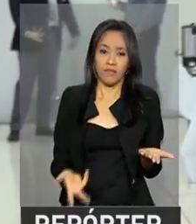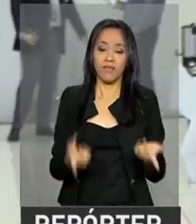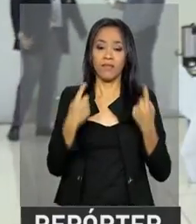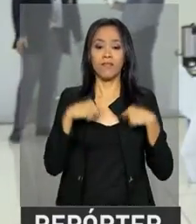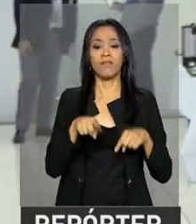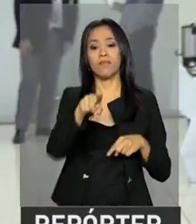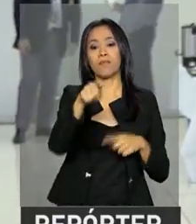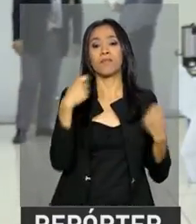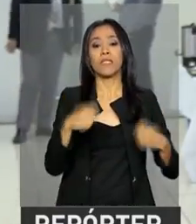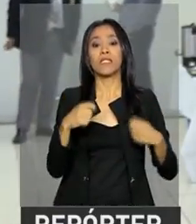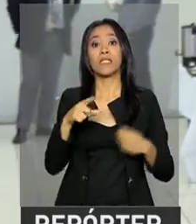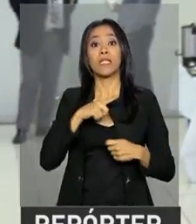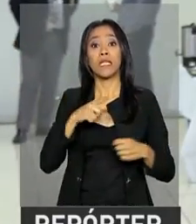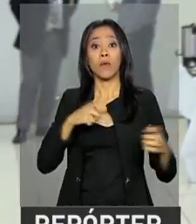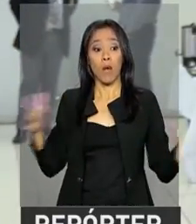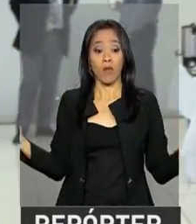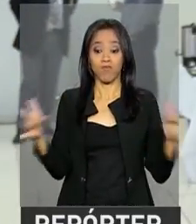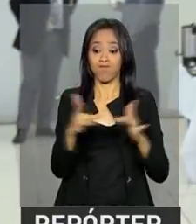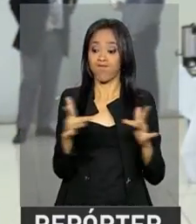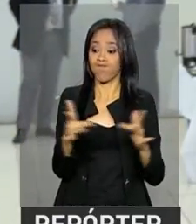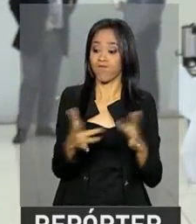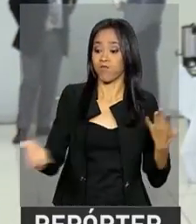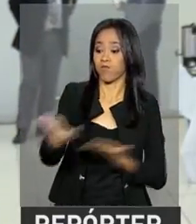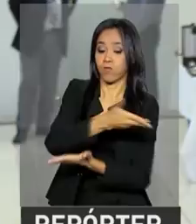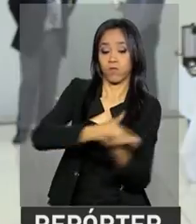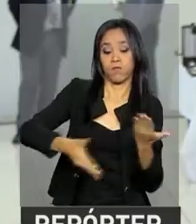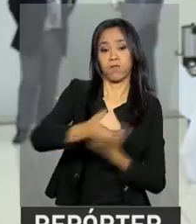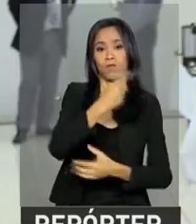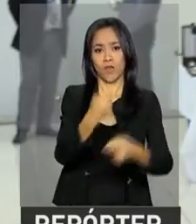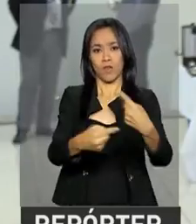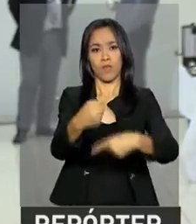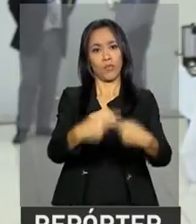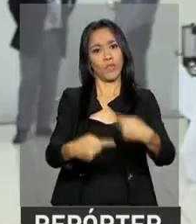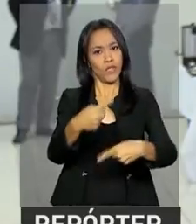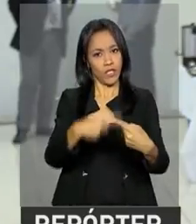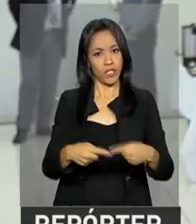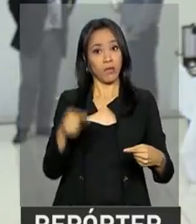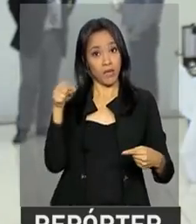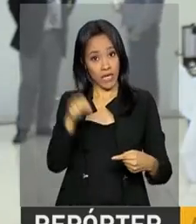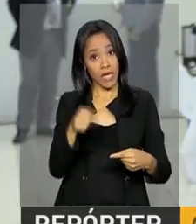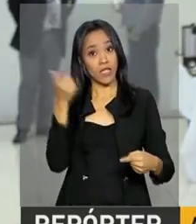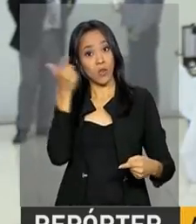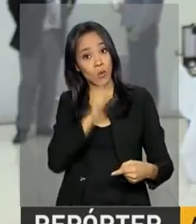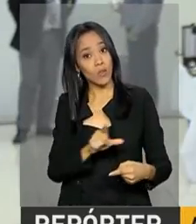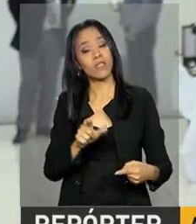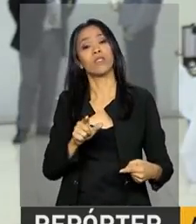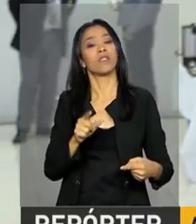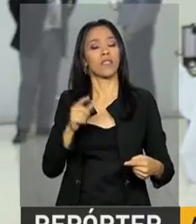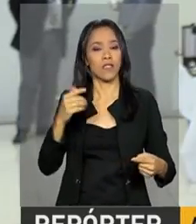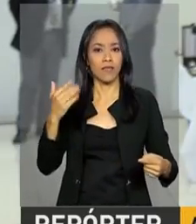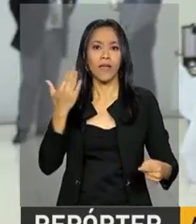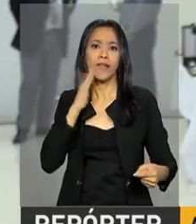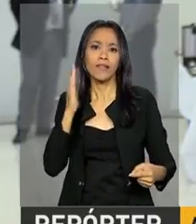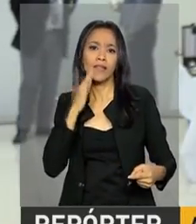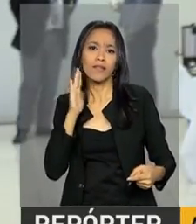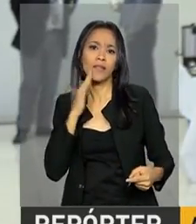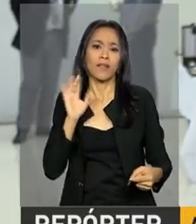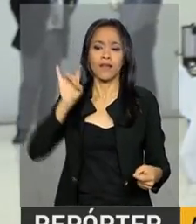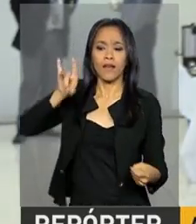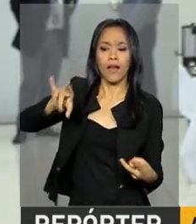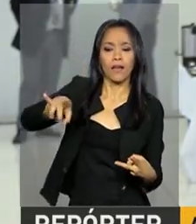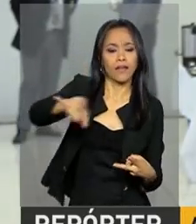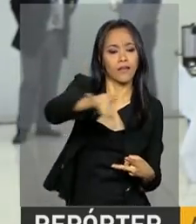haver uma integração dessas políticas de modo transversal para que elas consigam compreender essa especificidade única e